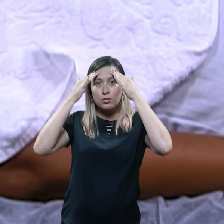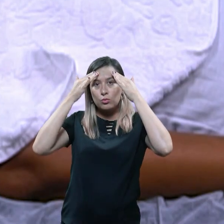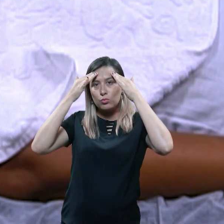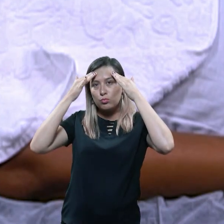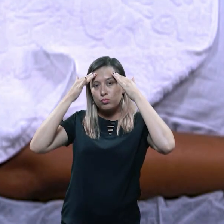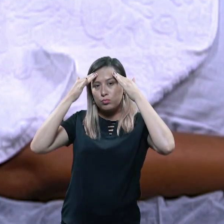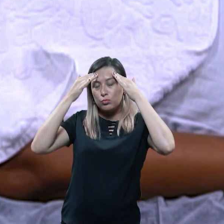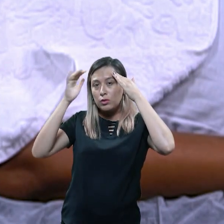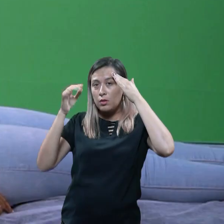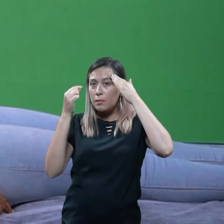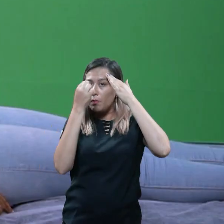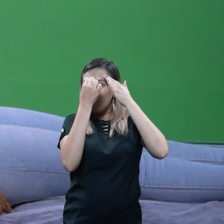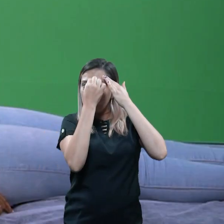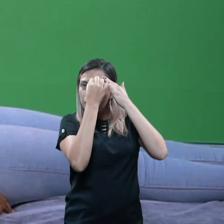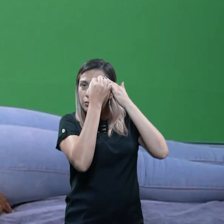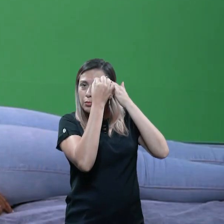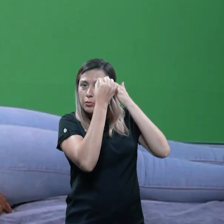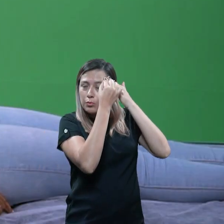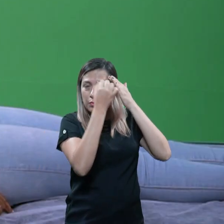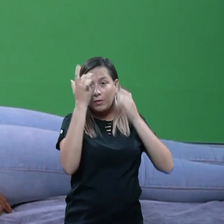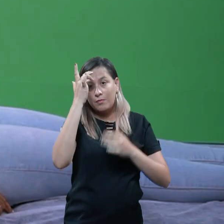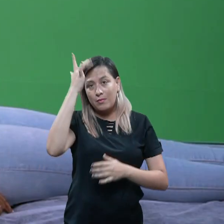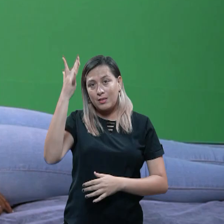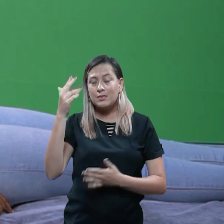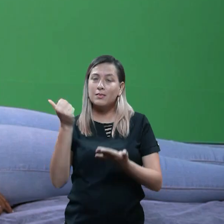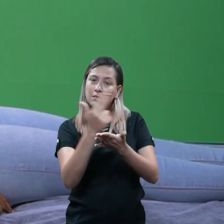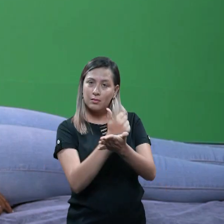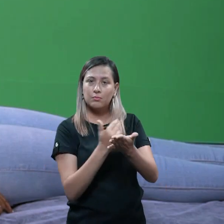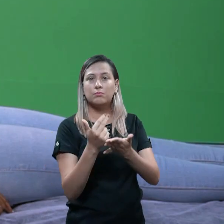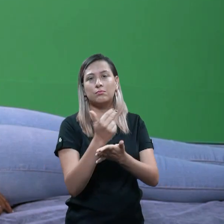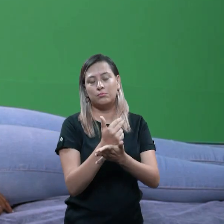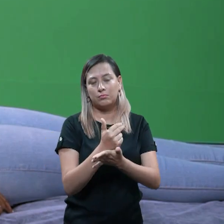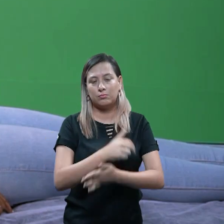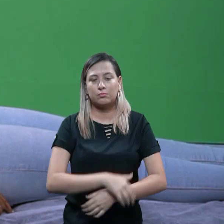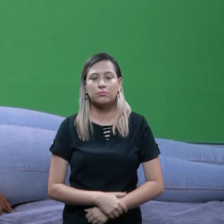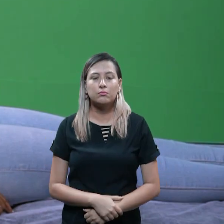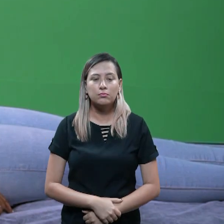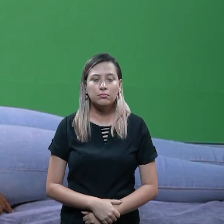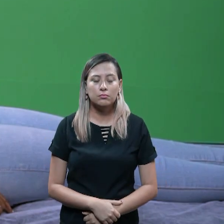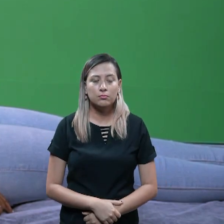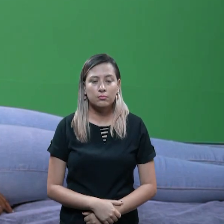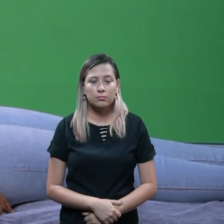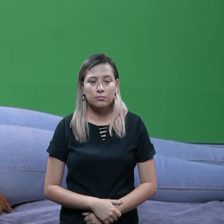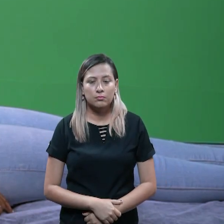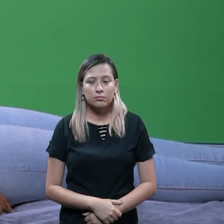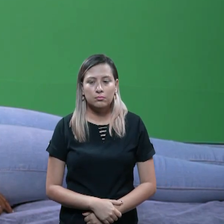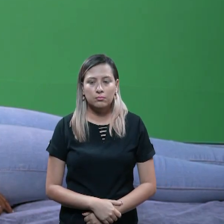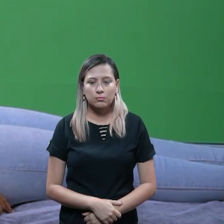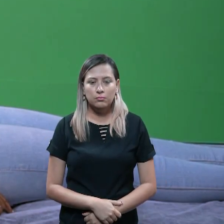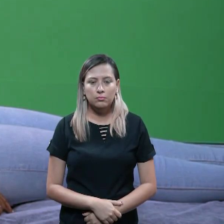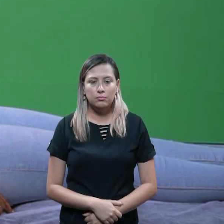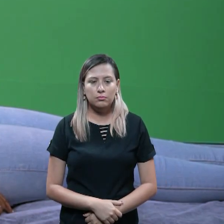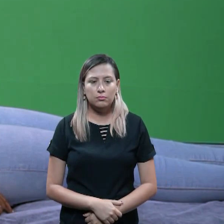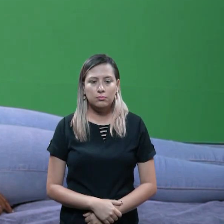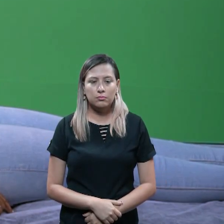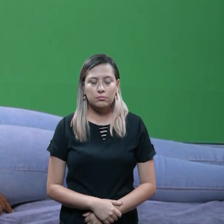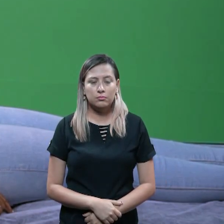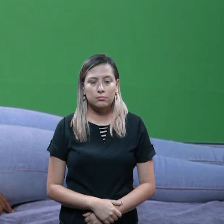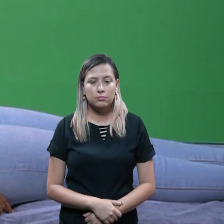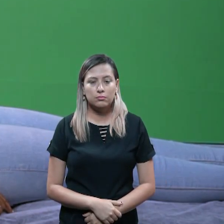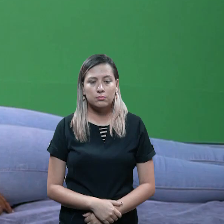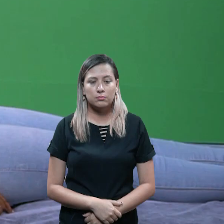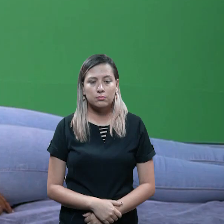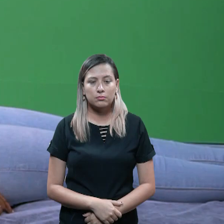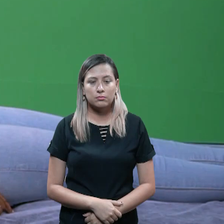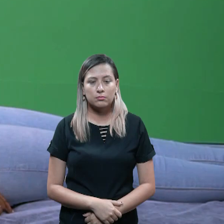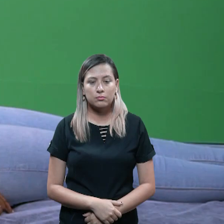poder facilitar o desenho, para que esse desenho fique bem firme e fino,